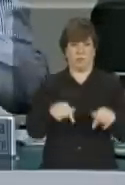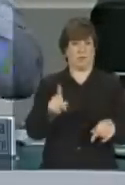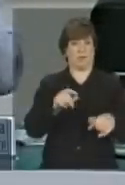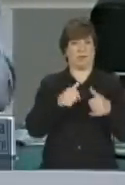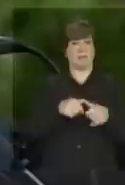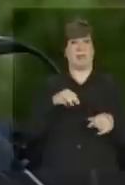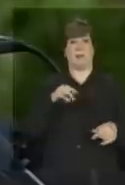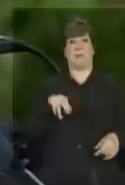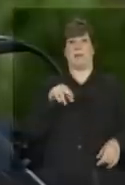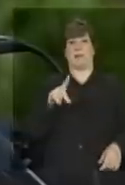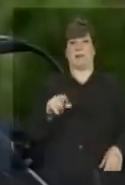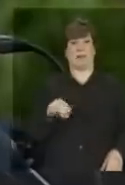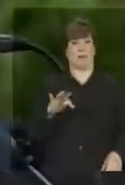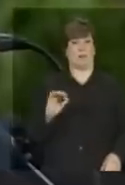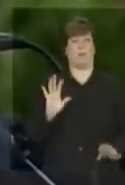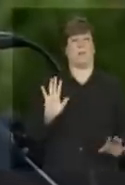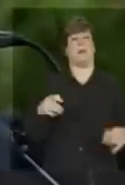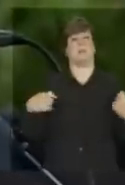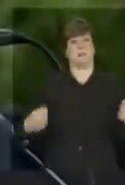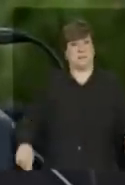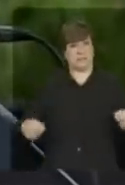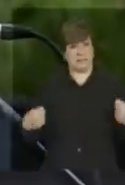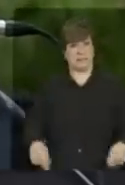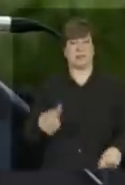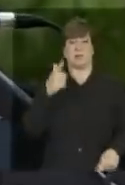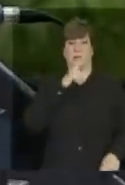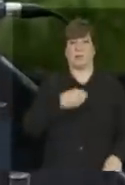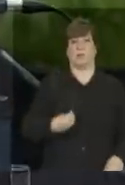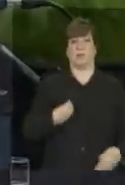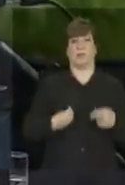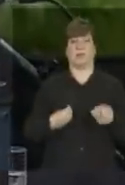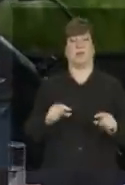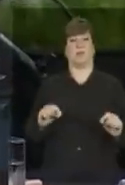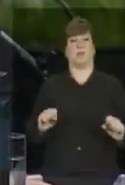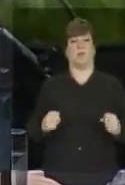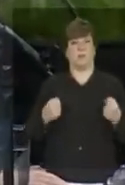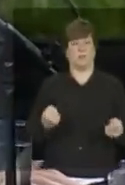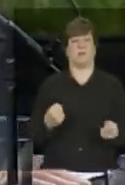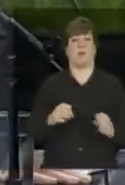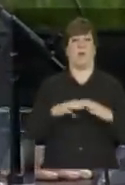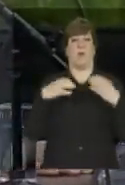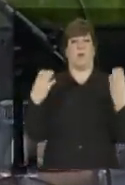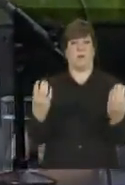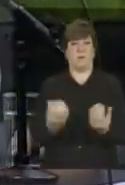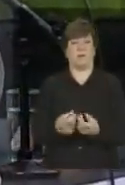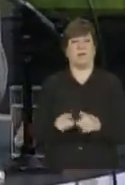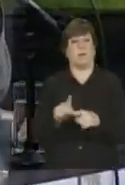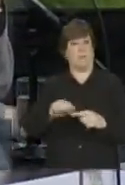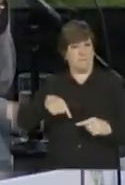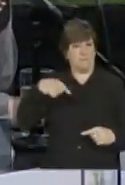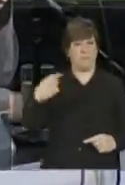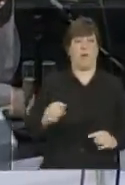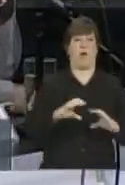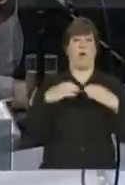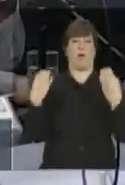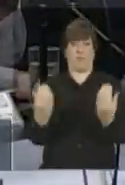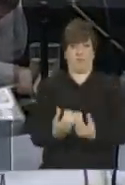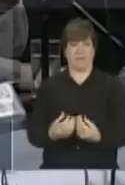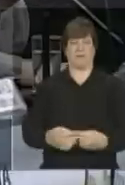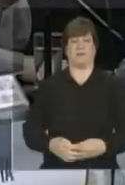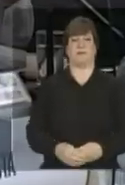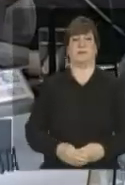tudo isso é necessário que aconteça para dar robustez à conferência e o pós-conferência. Do ponto de